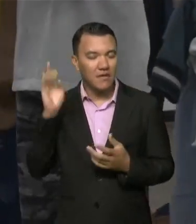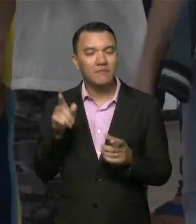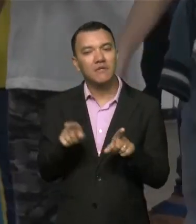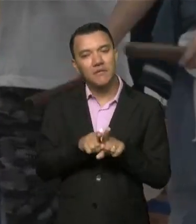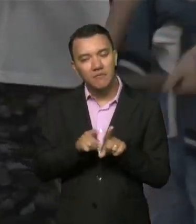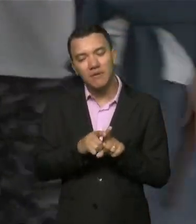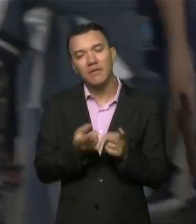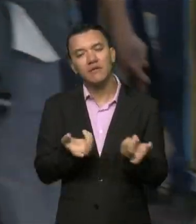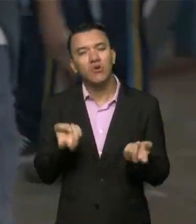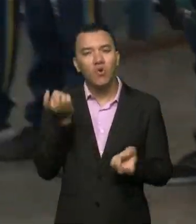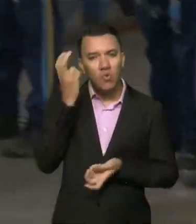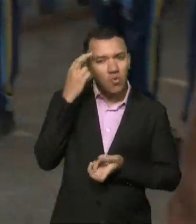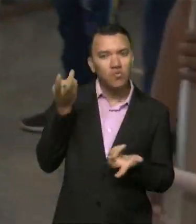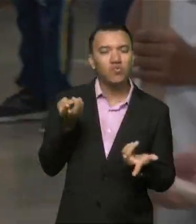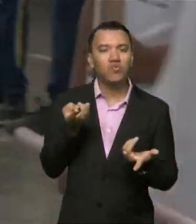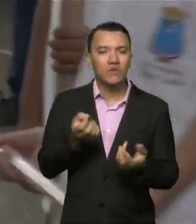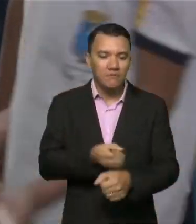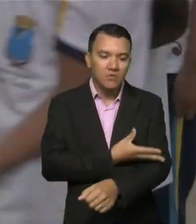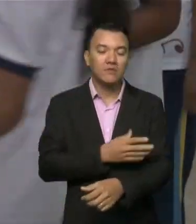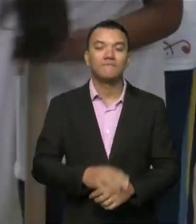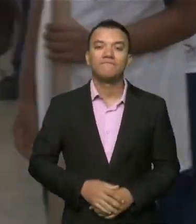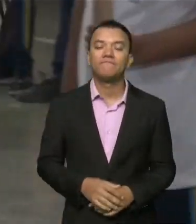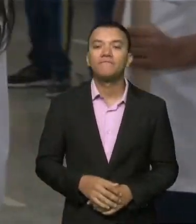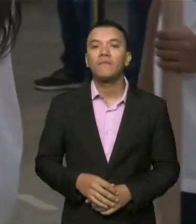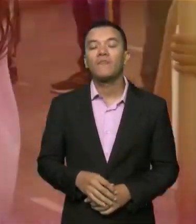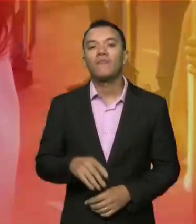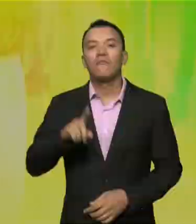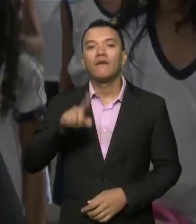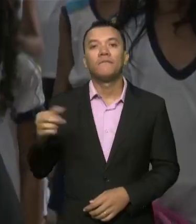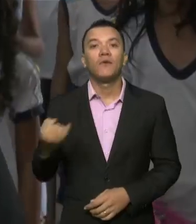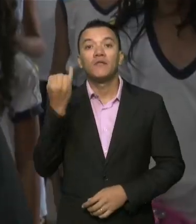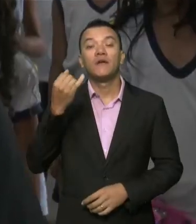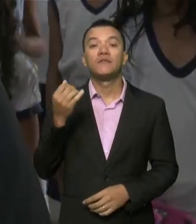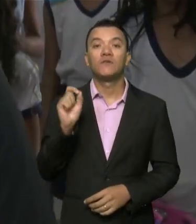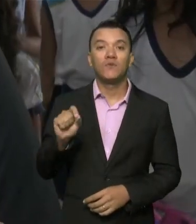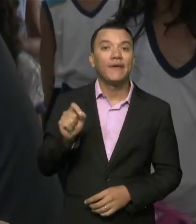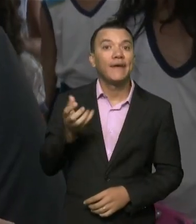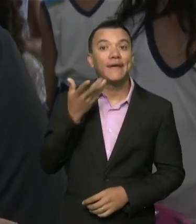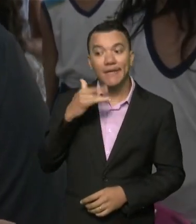importância é o valor que as crianças